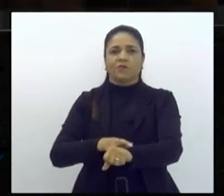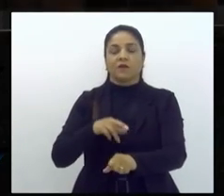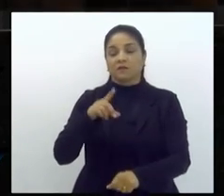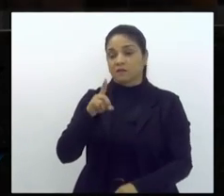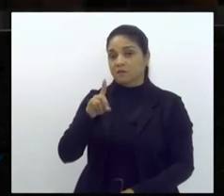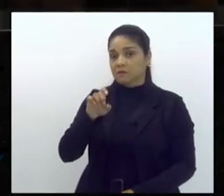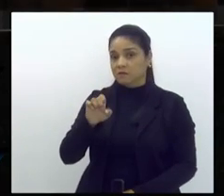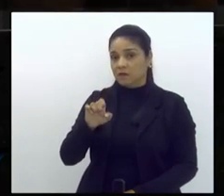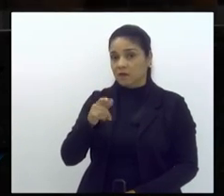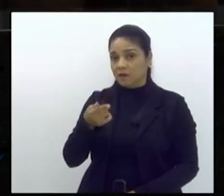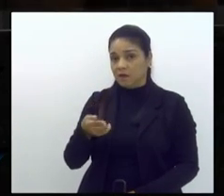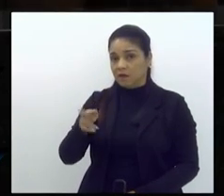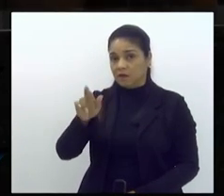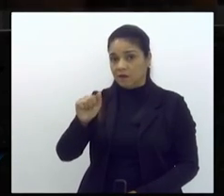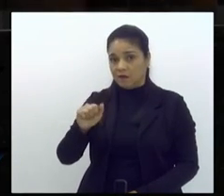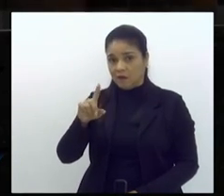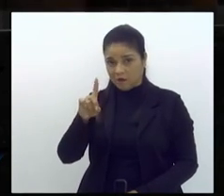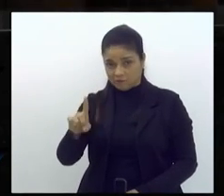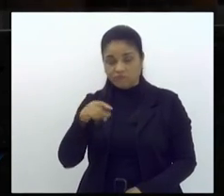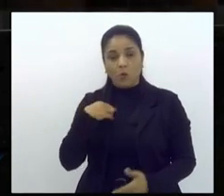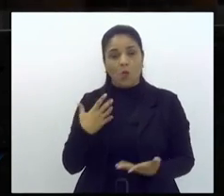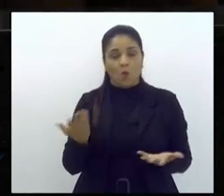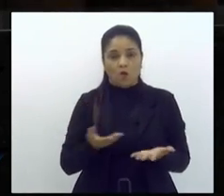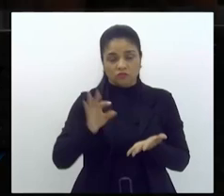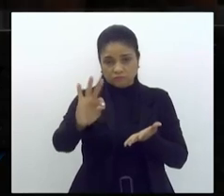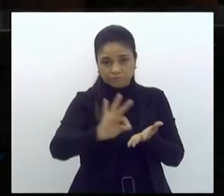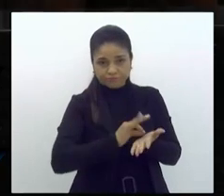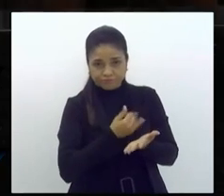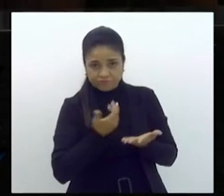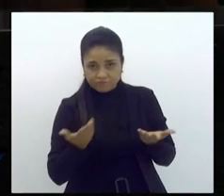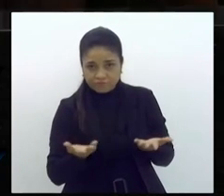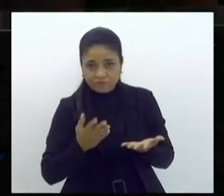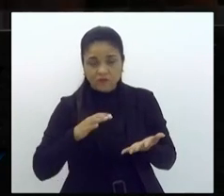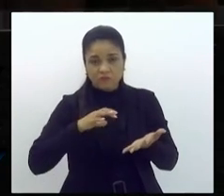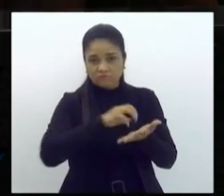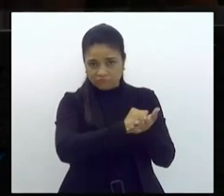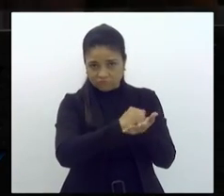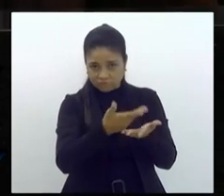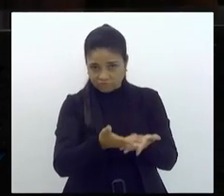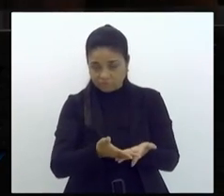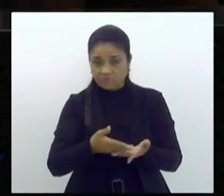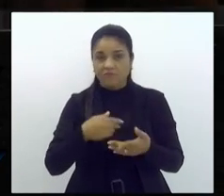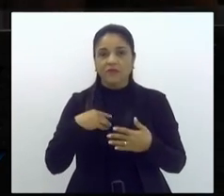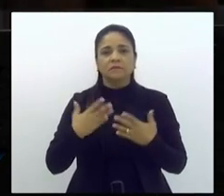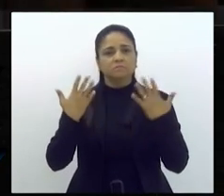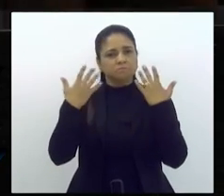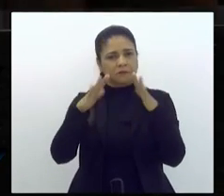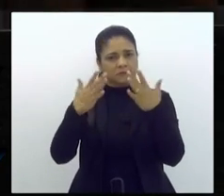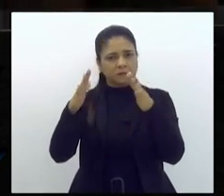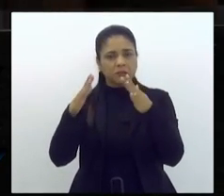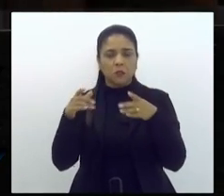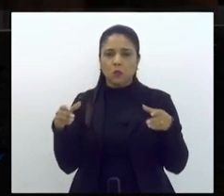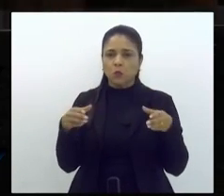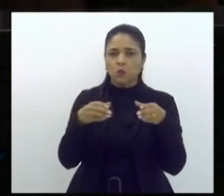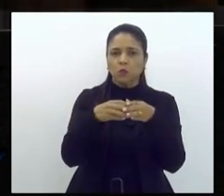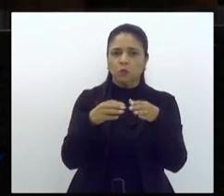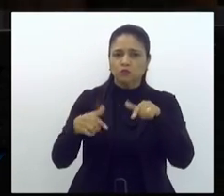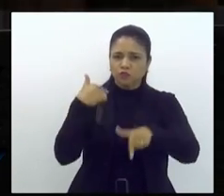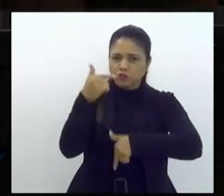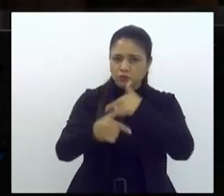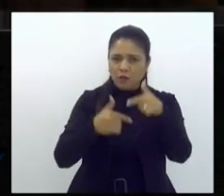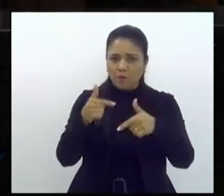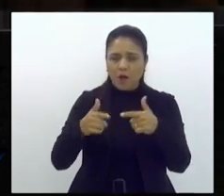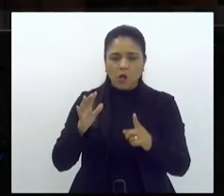Acabei de registrar ocorrência e também quero parabenizar a celeridade do grupo de trabalho de